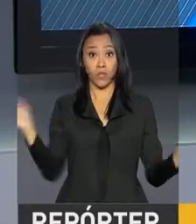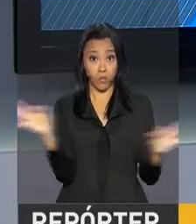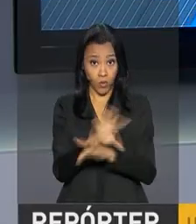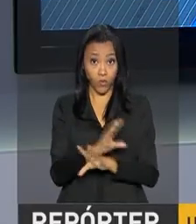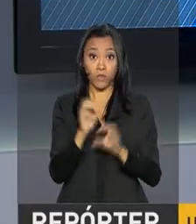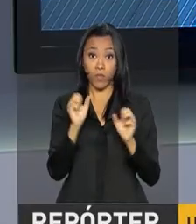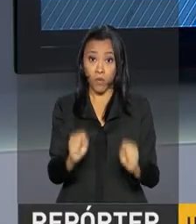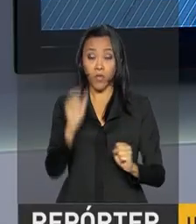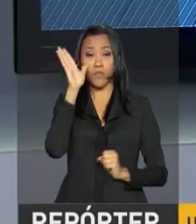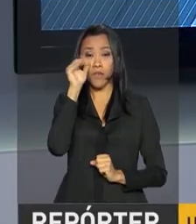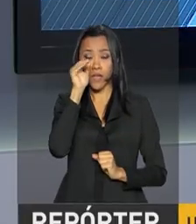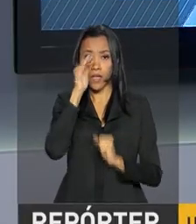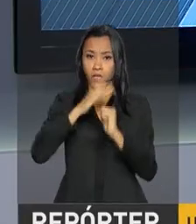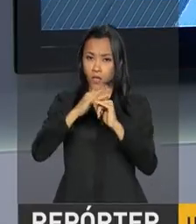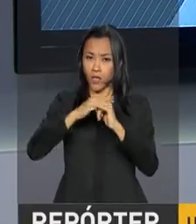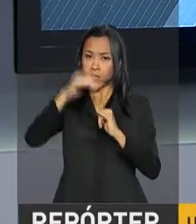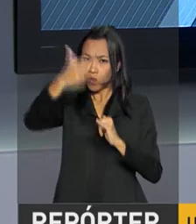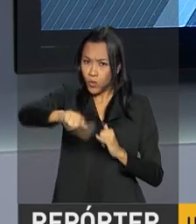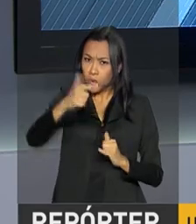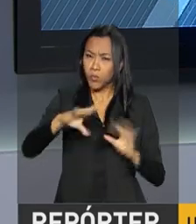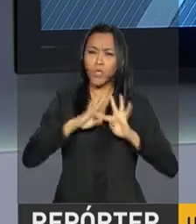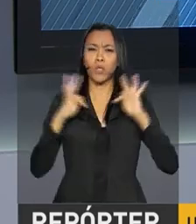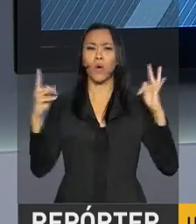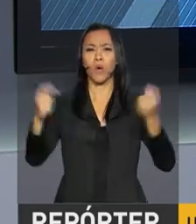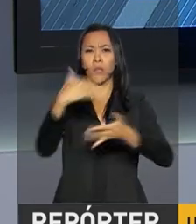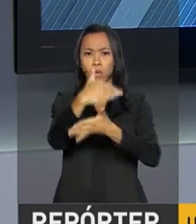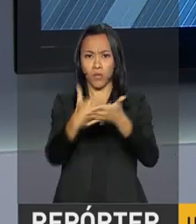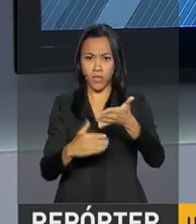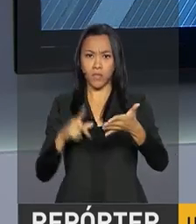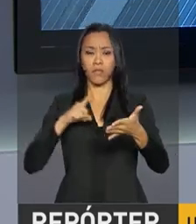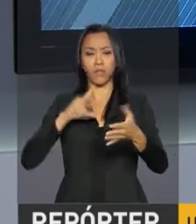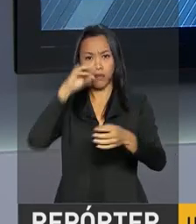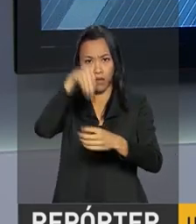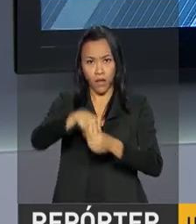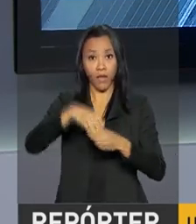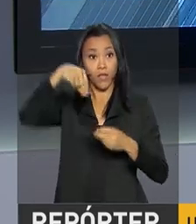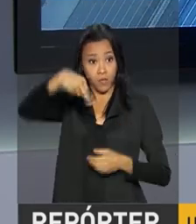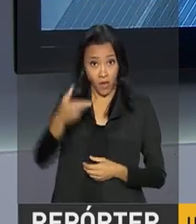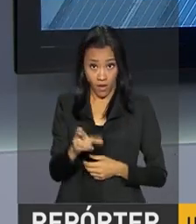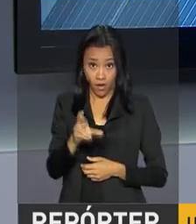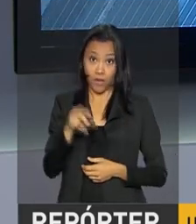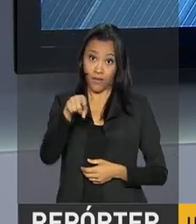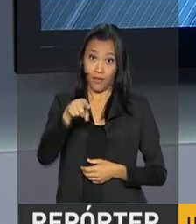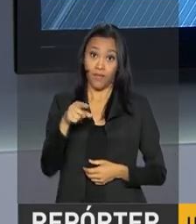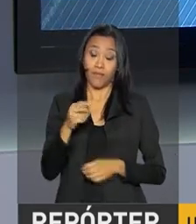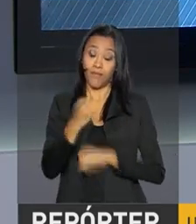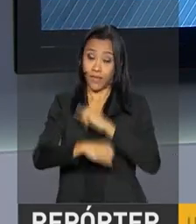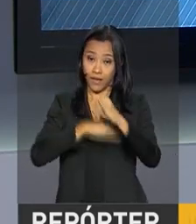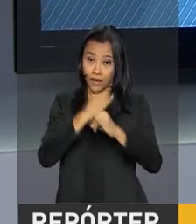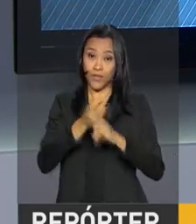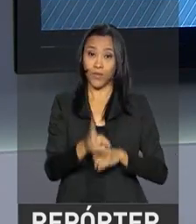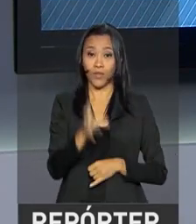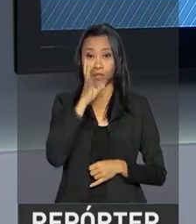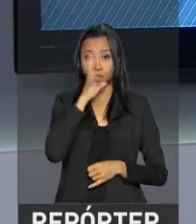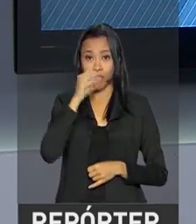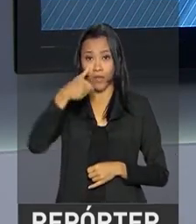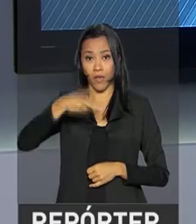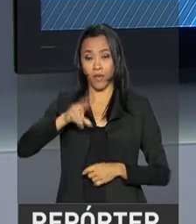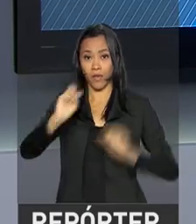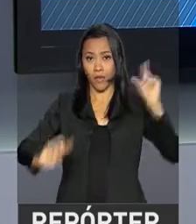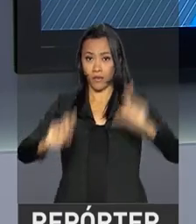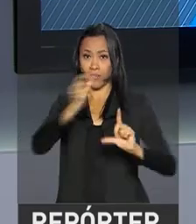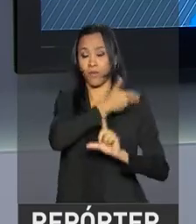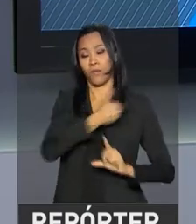aqui você pode rever as reportagens no youtube e toda nossa programação também está na página da nbr na internet continue com a gente na